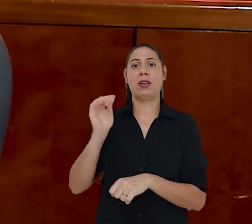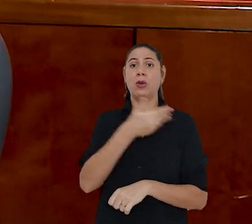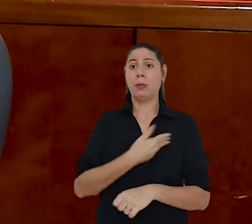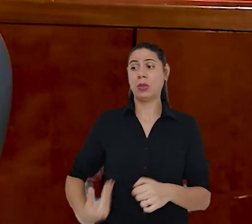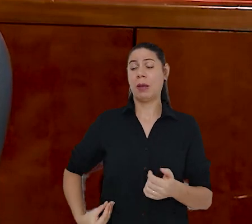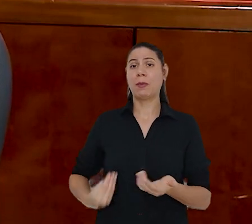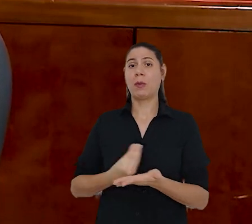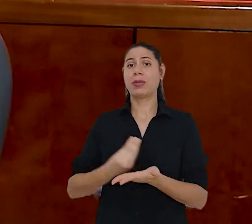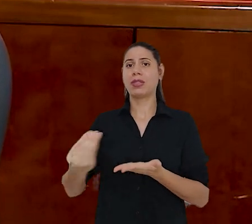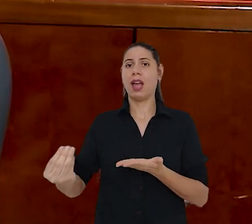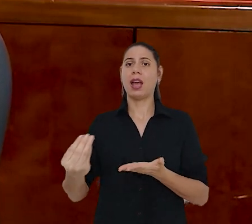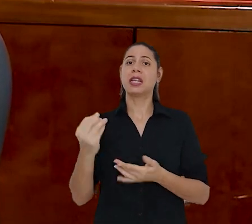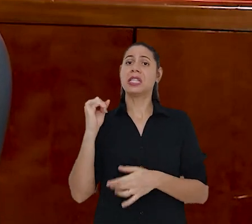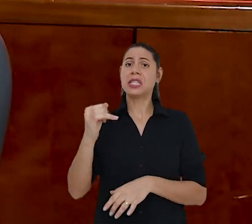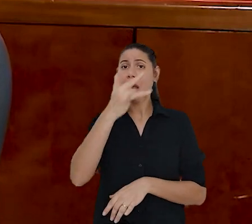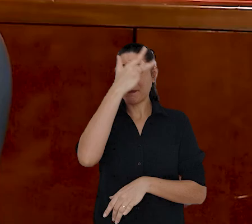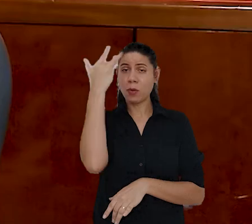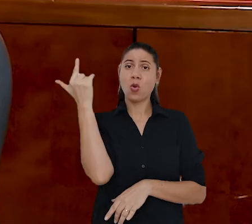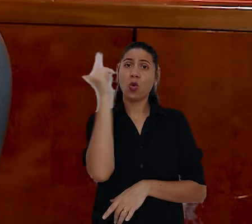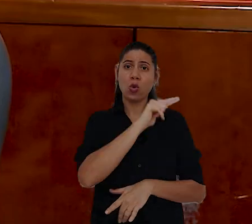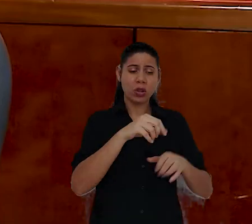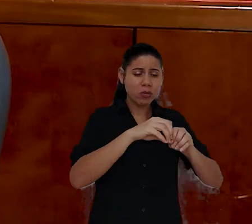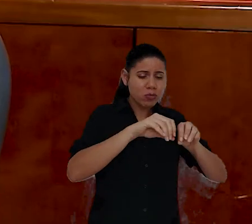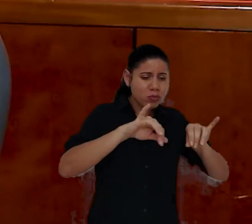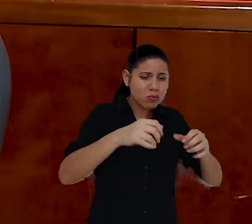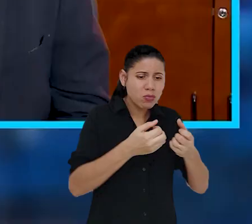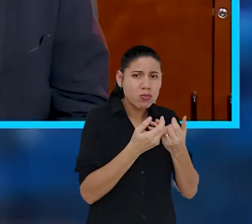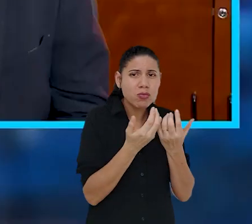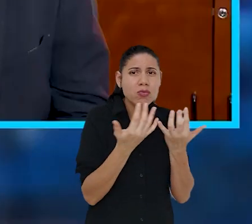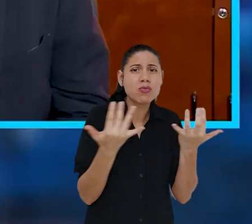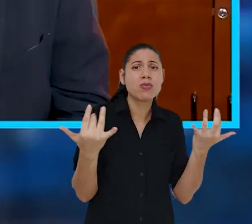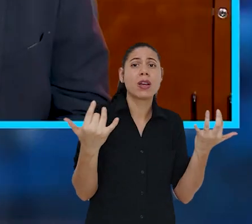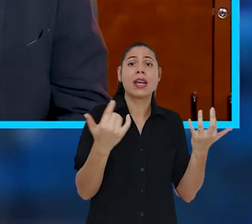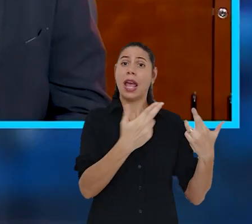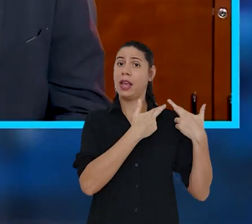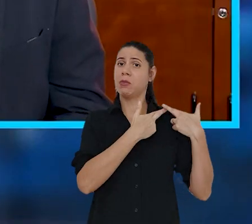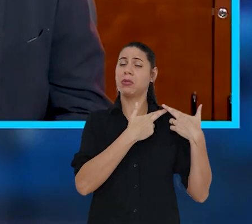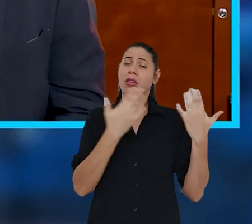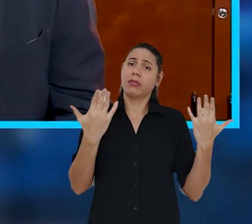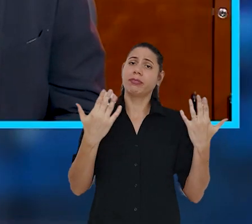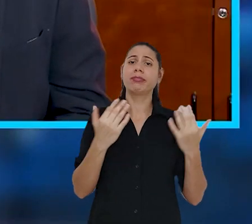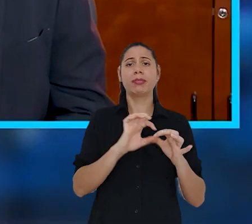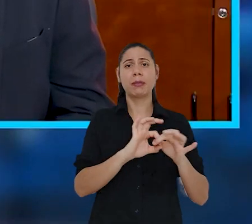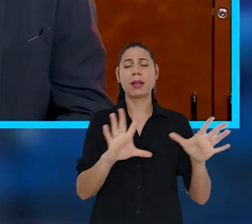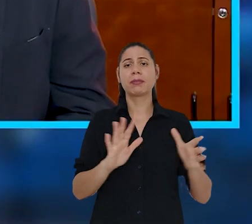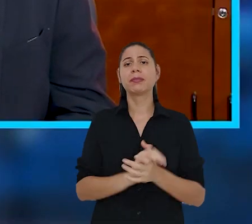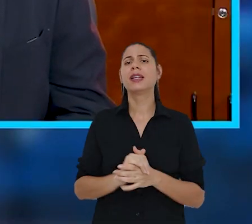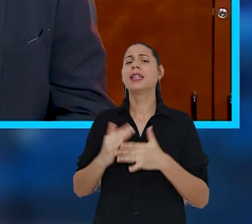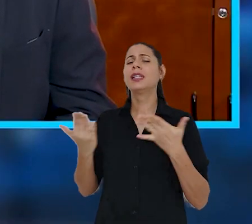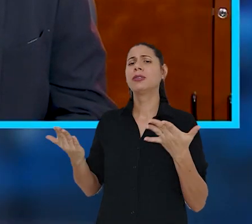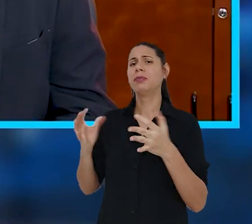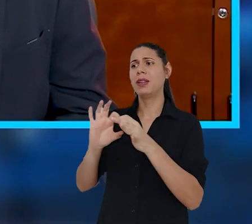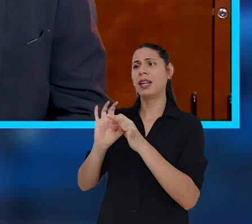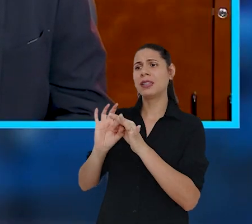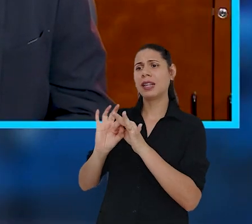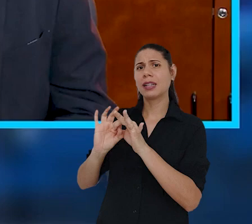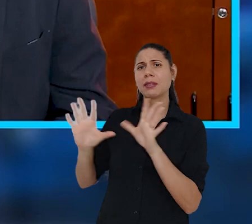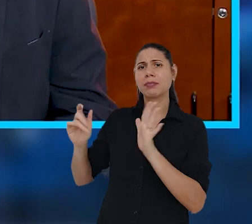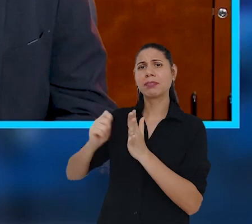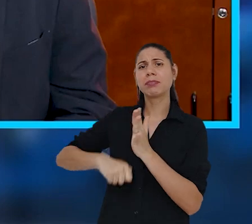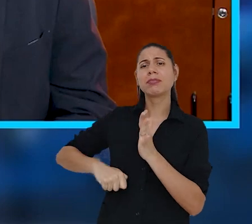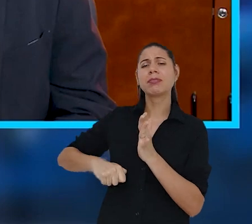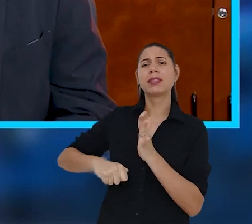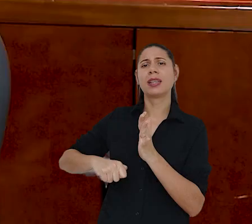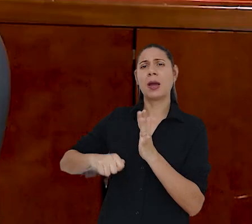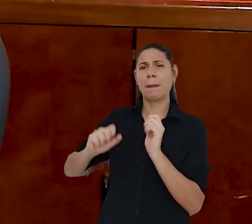manejar, fazer o manejo de cultivo sustentável e responsável. Há receio de que essas autorizações sejam usadas de